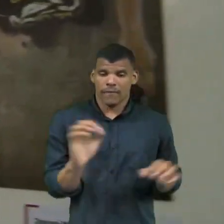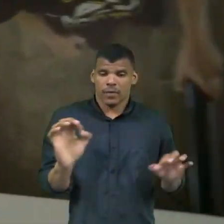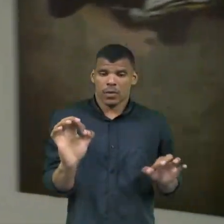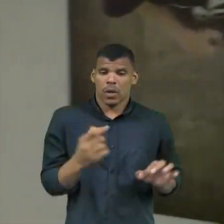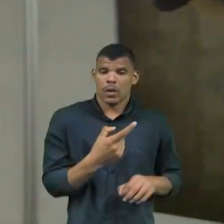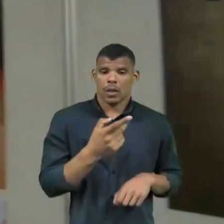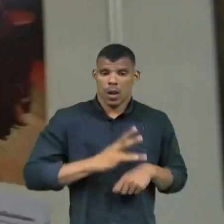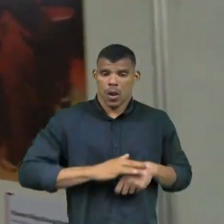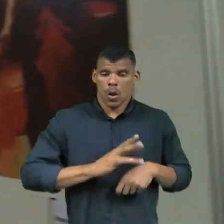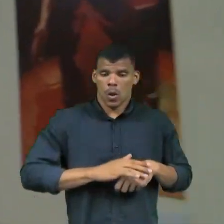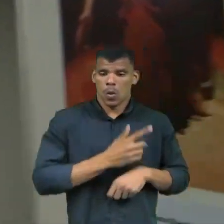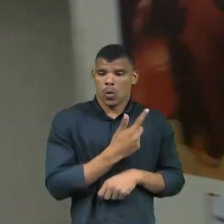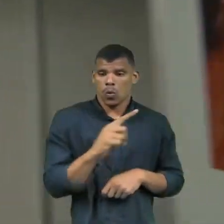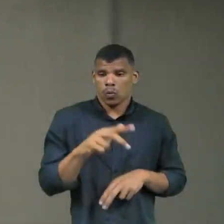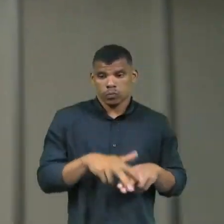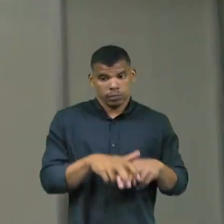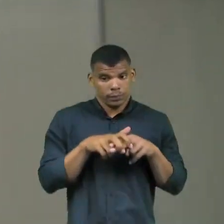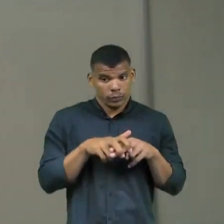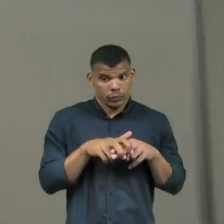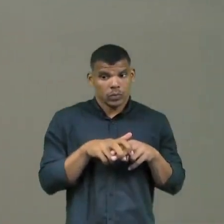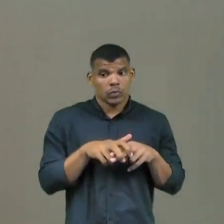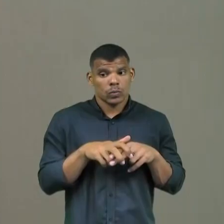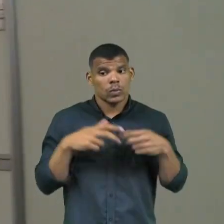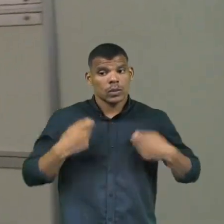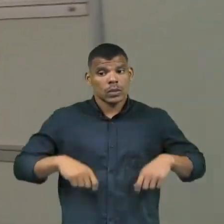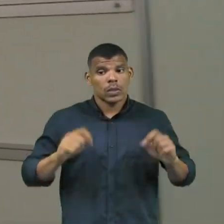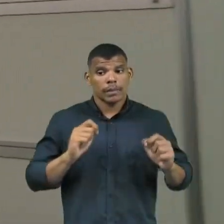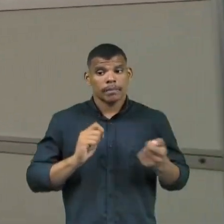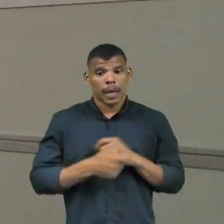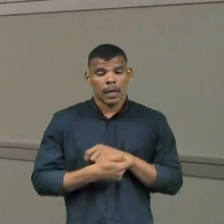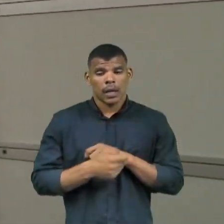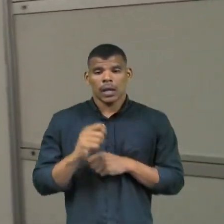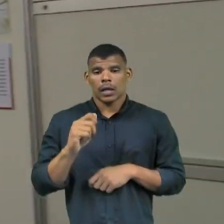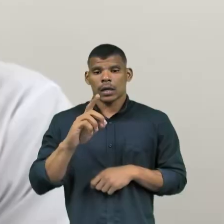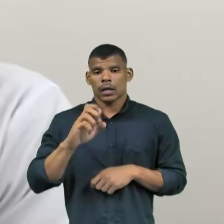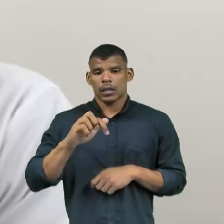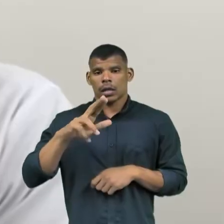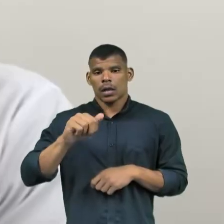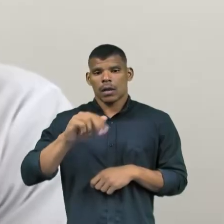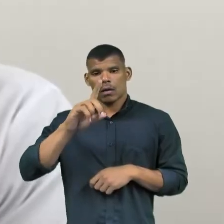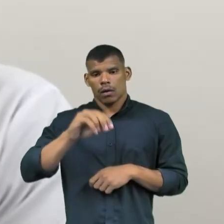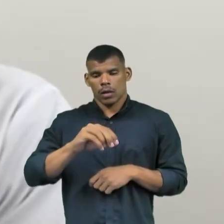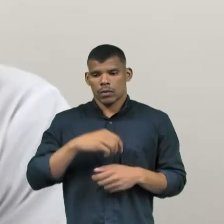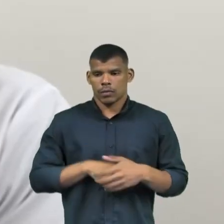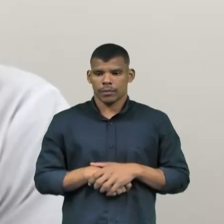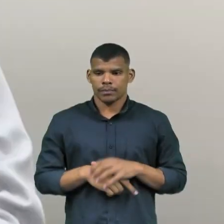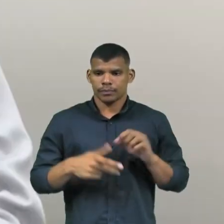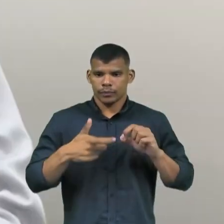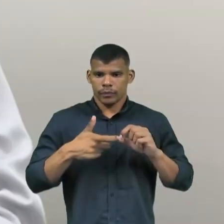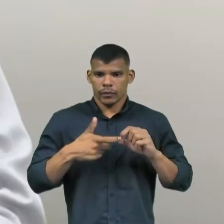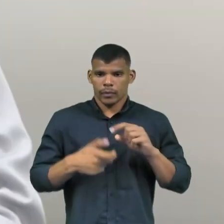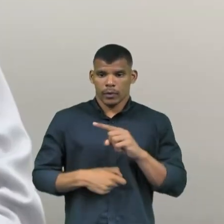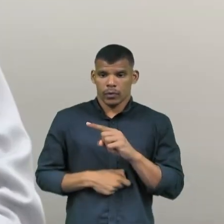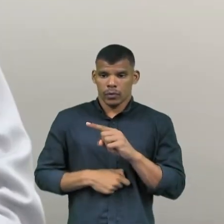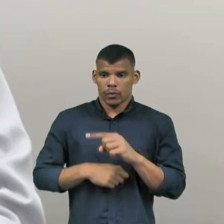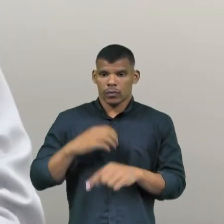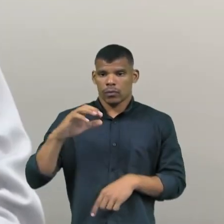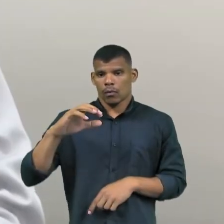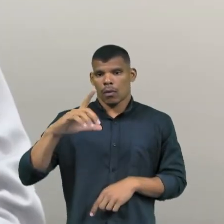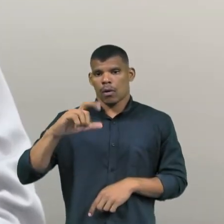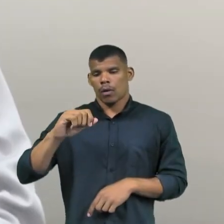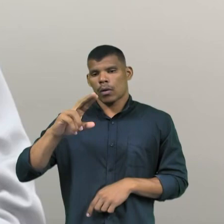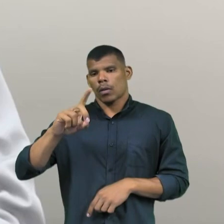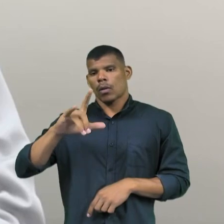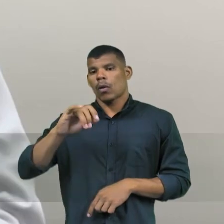infecções. Por isso, a necessidade do tratamento adequado. É o que explica o médico infectologista Cláudio Penido. É importante que a gente